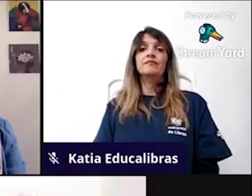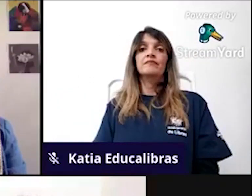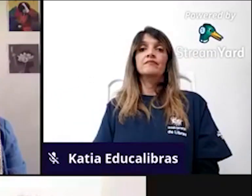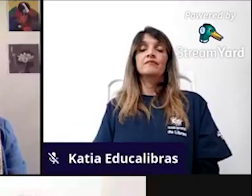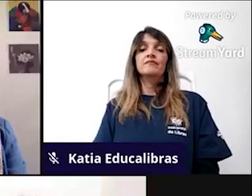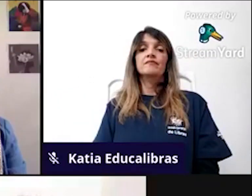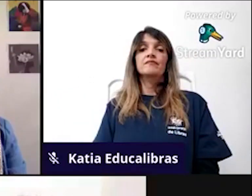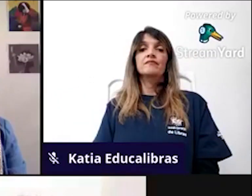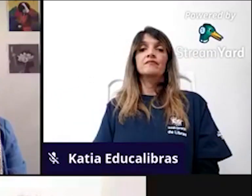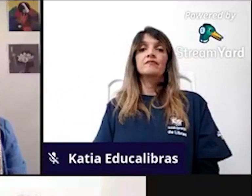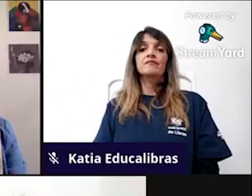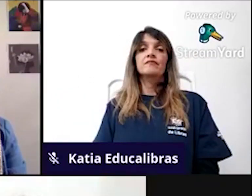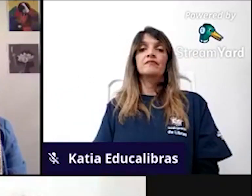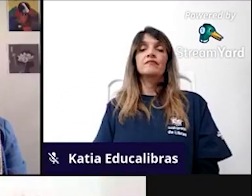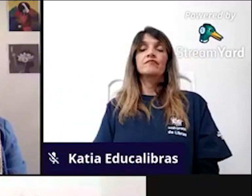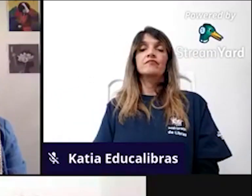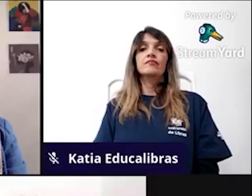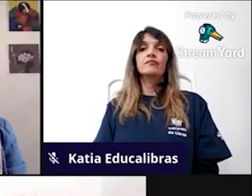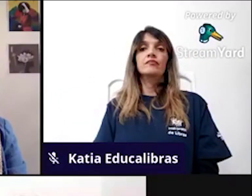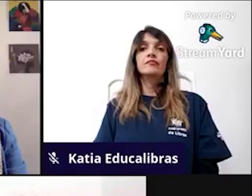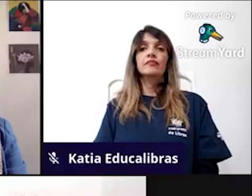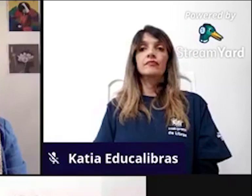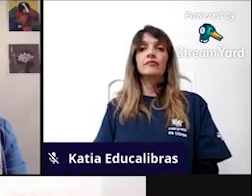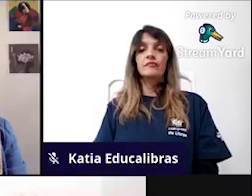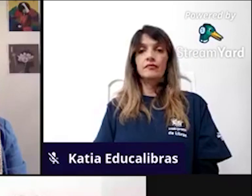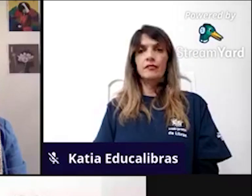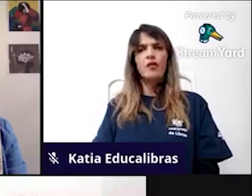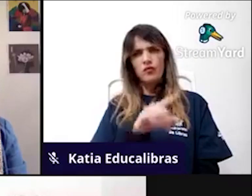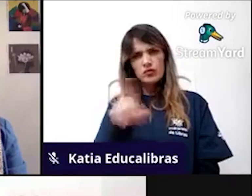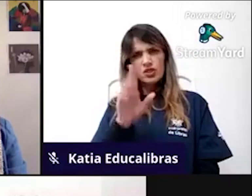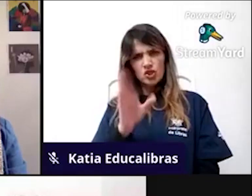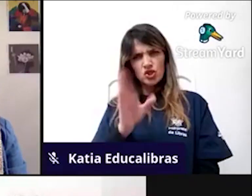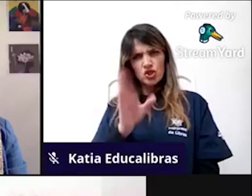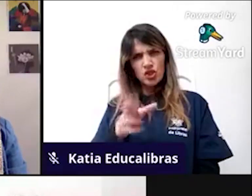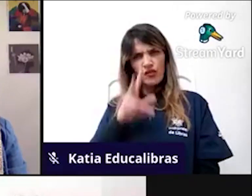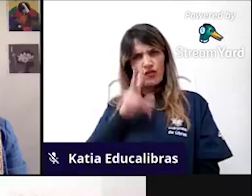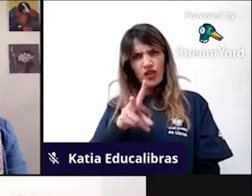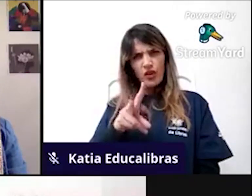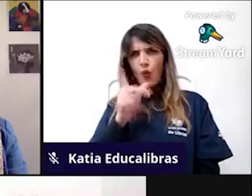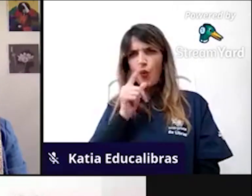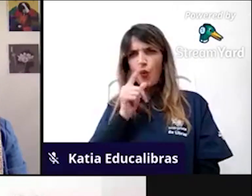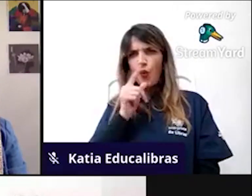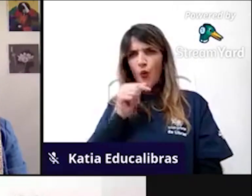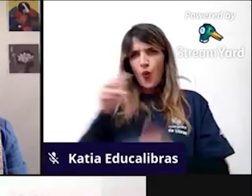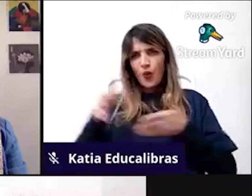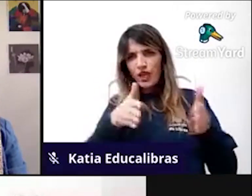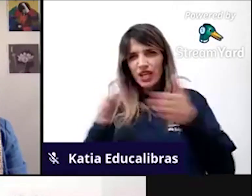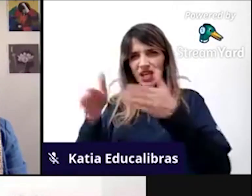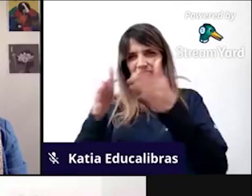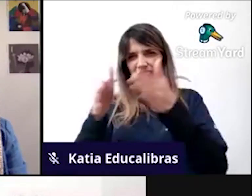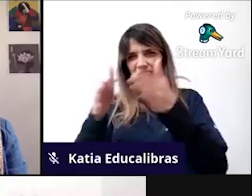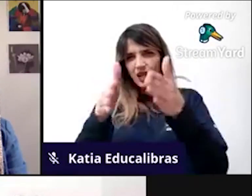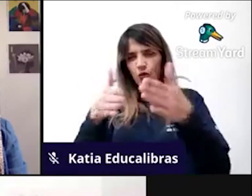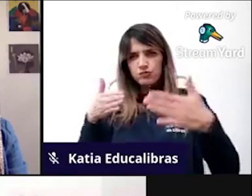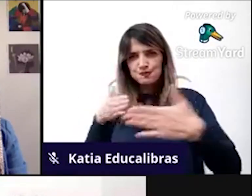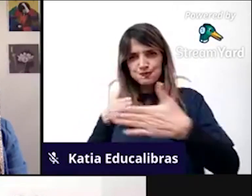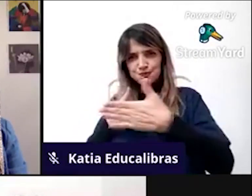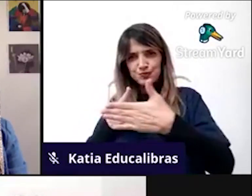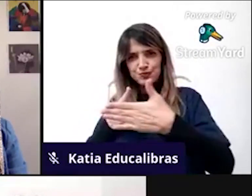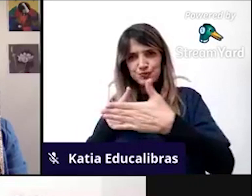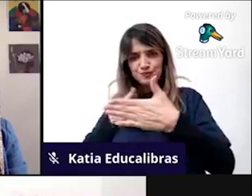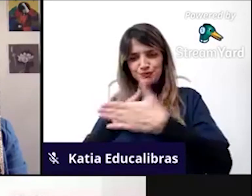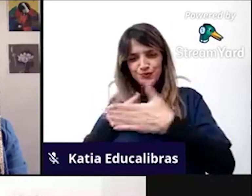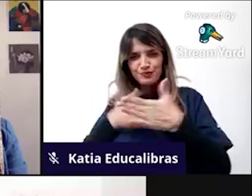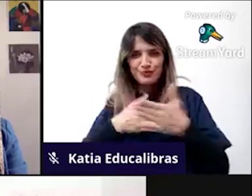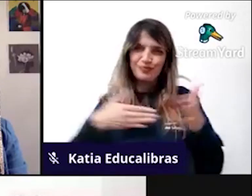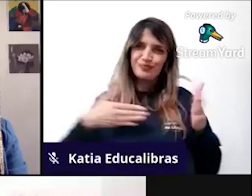Por um acaso, você já viu o rio, quando ele encontra alguma dificuldade diante de si, você já viu o